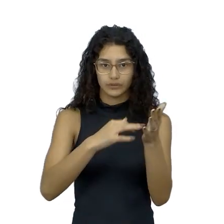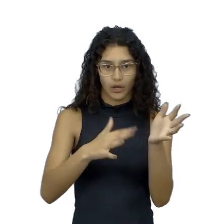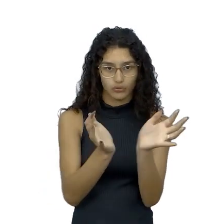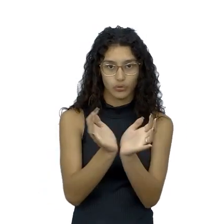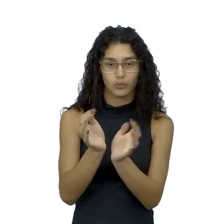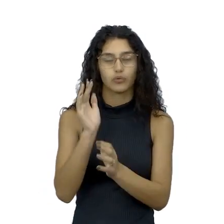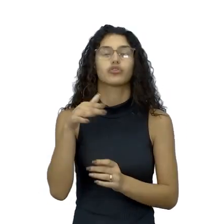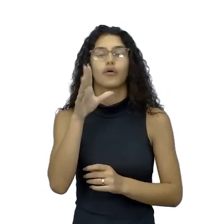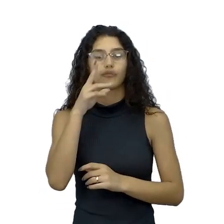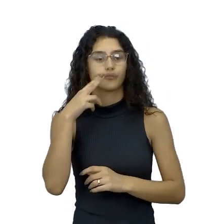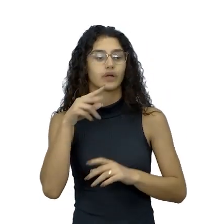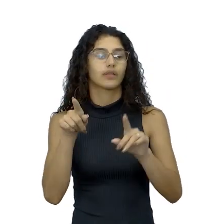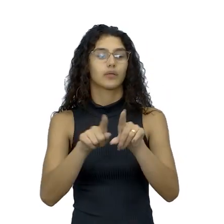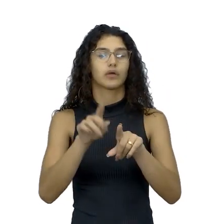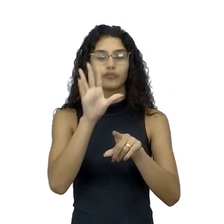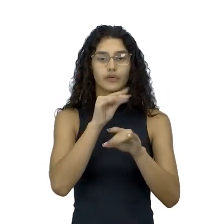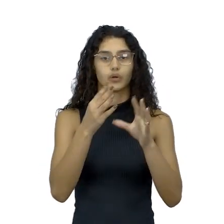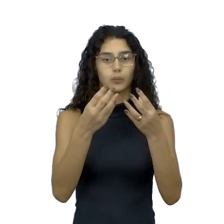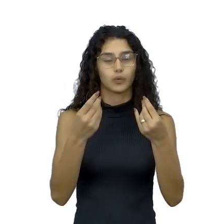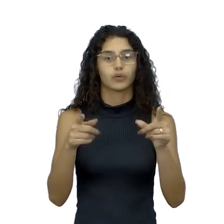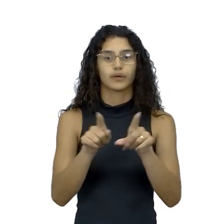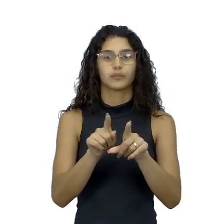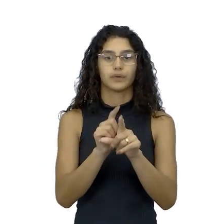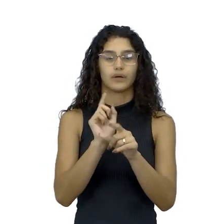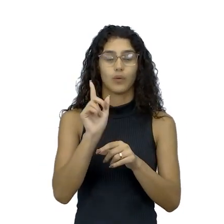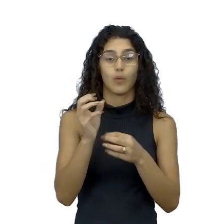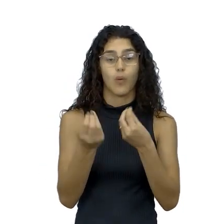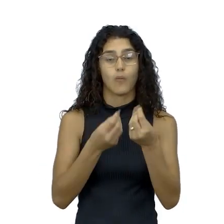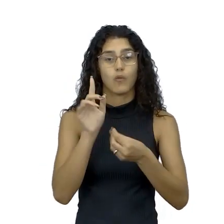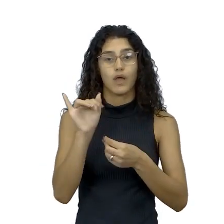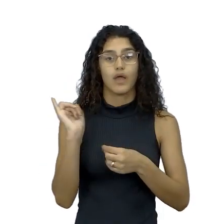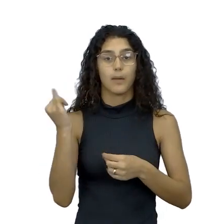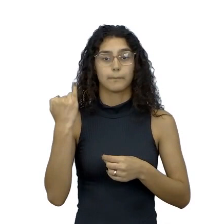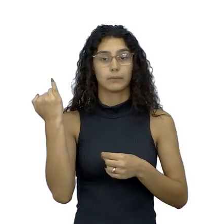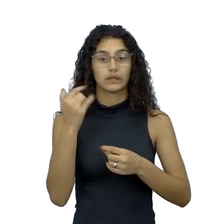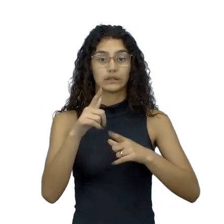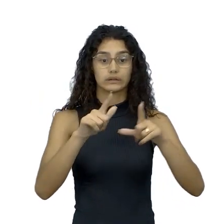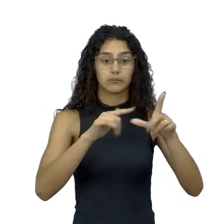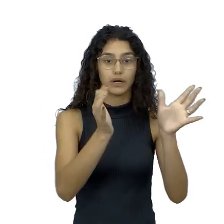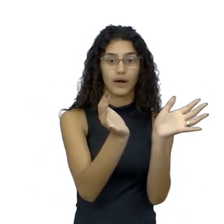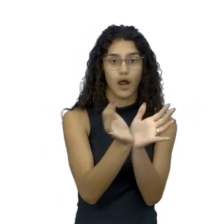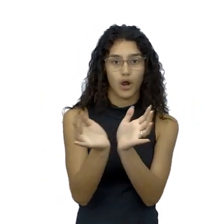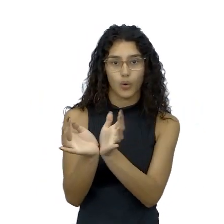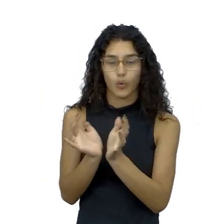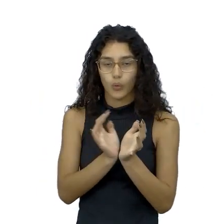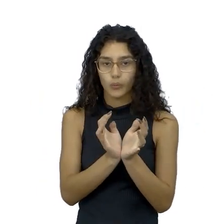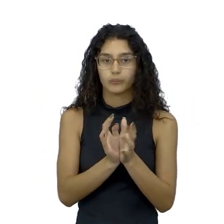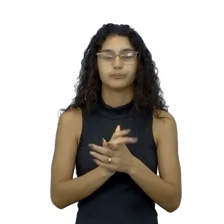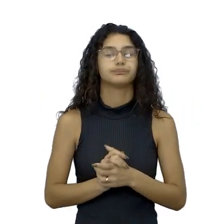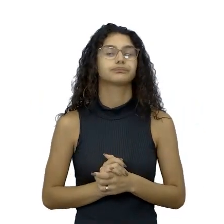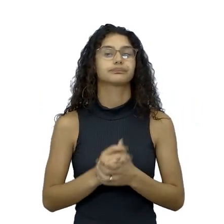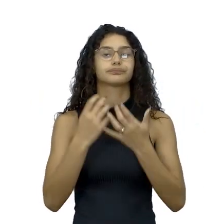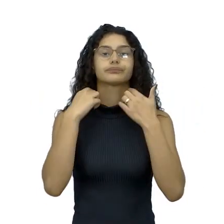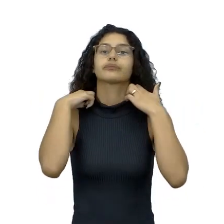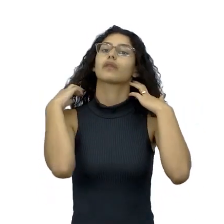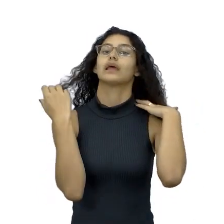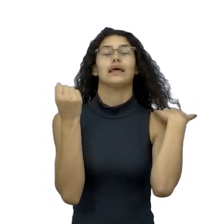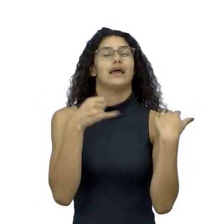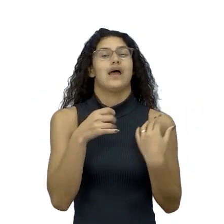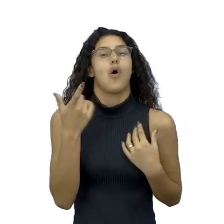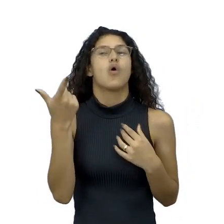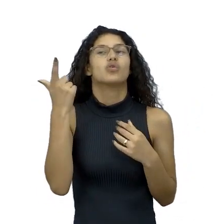falando disso há bastante tempo, e vocês também sabem o quão importante é trabalhar em grupo, é justamente pensar nisso. Será que é possível